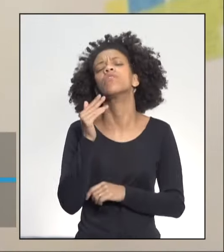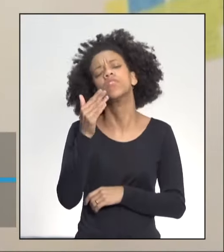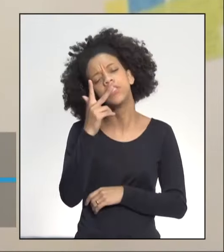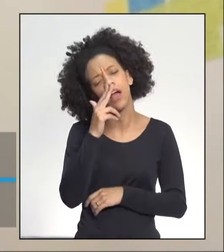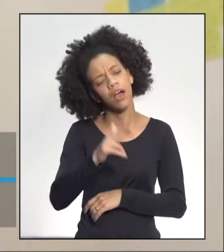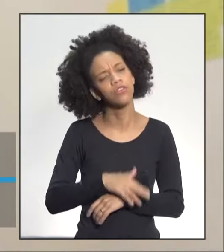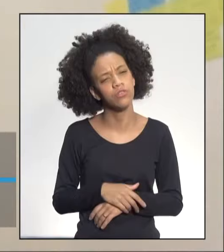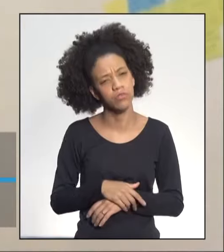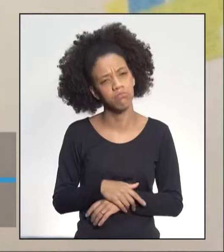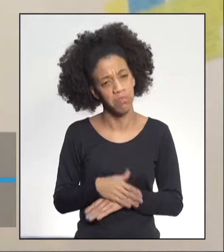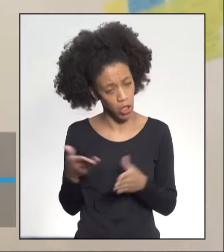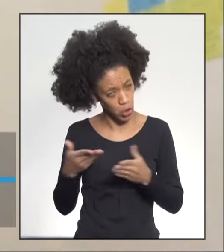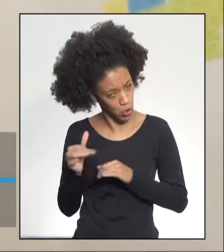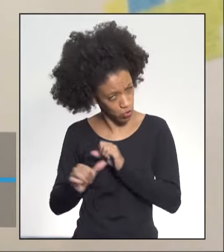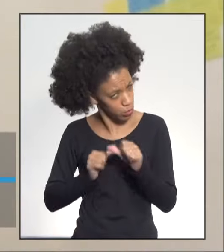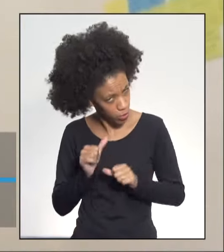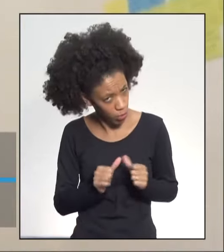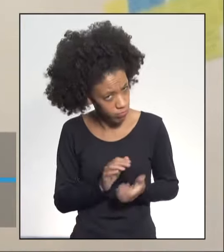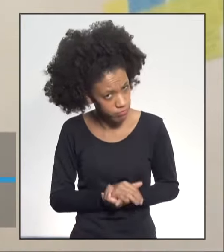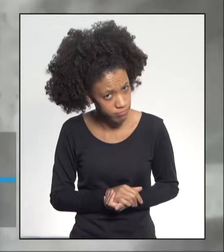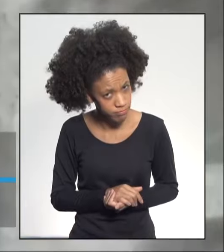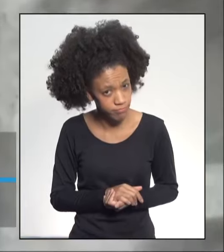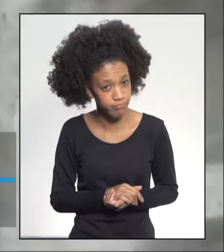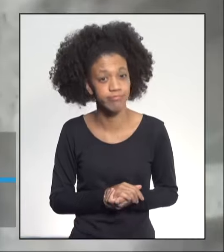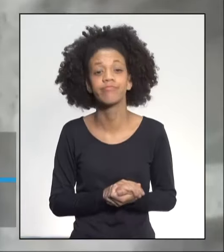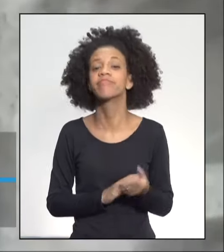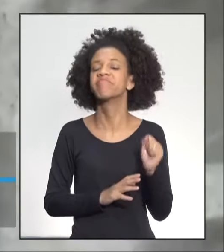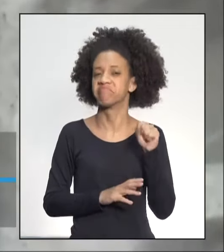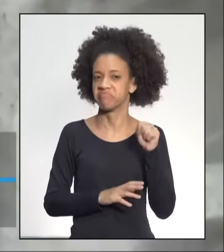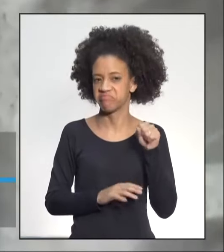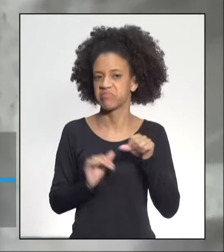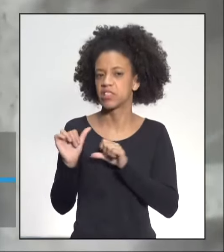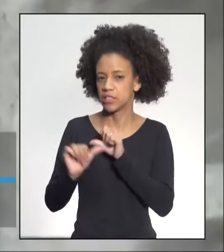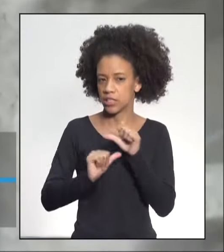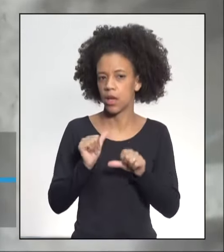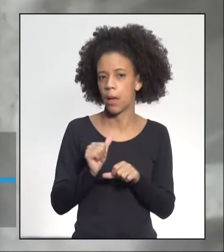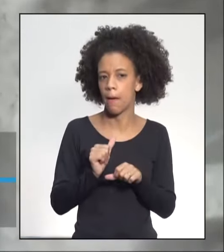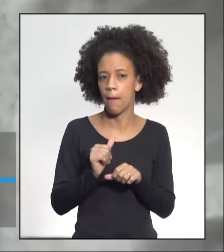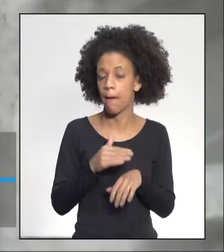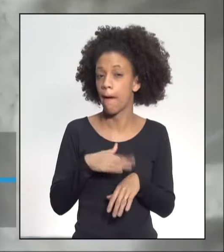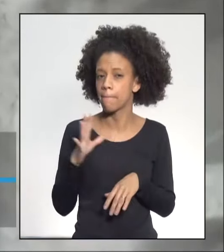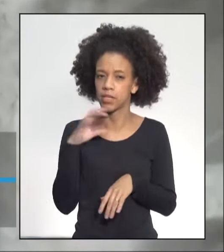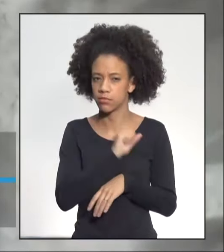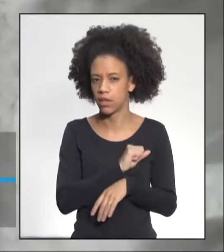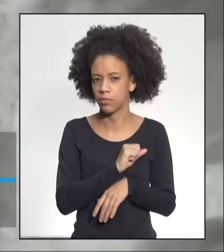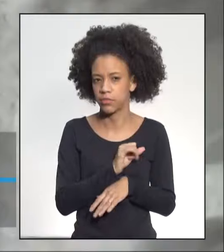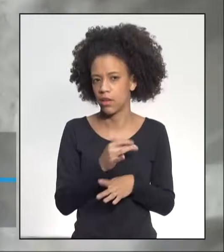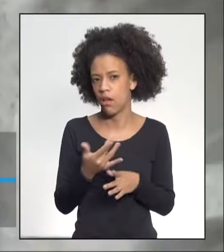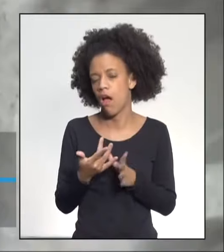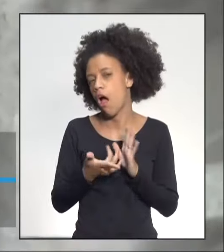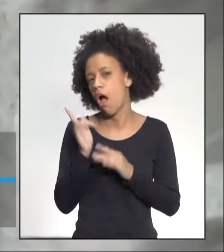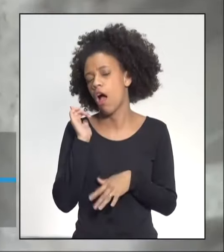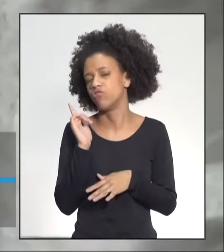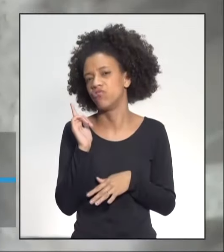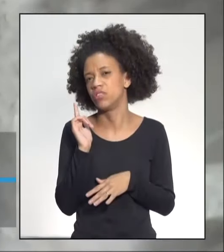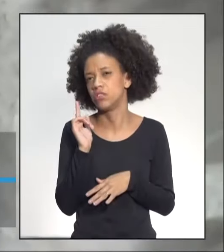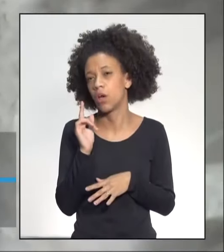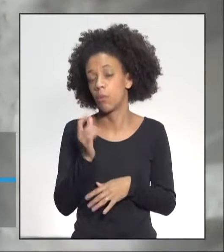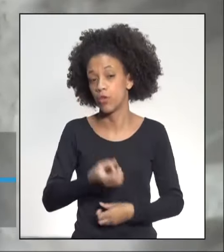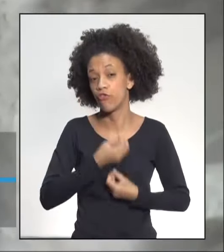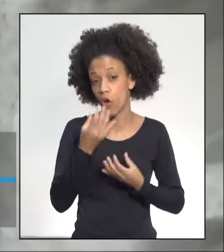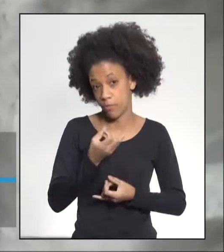Você acha que hoje mudou? Sim, mudou bastante, né? Está muito mais veloz. Antigamente, para chegar uma notícia, uma informação,